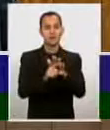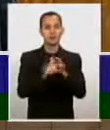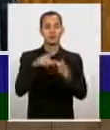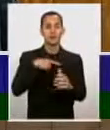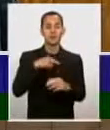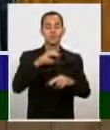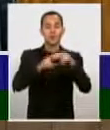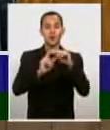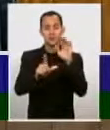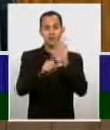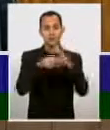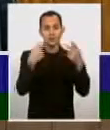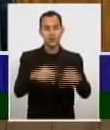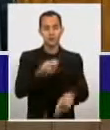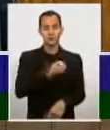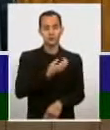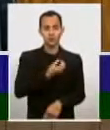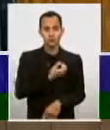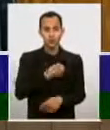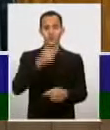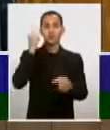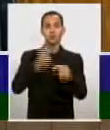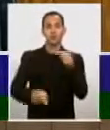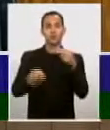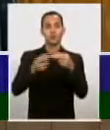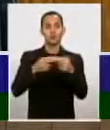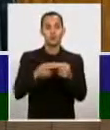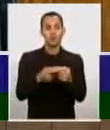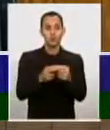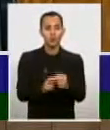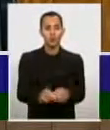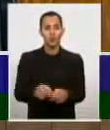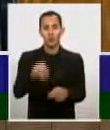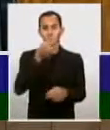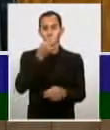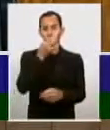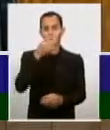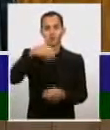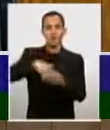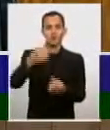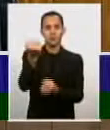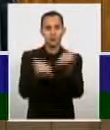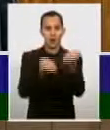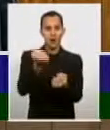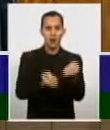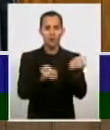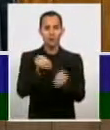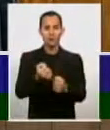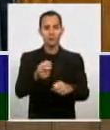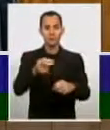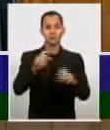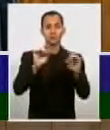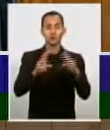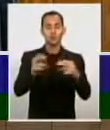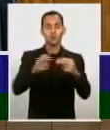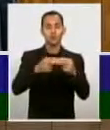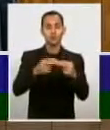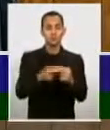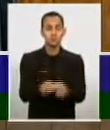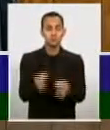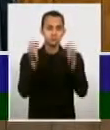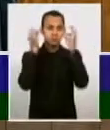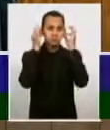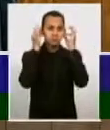dizeres: conforme lei municipal número, fica proibido o uso de aparelhos de som no interior deste veículo, exceto utilizando-se